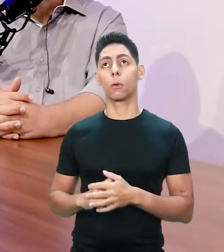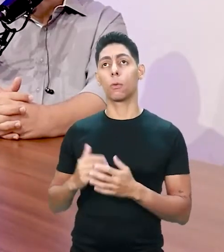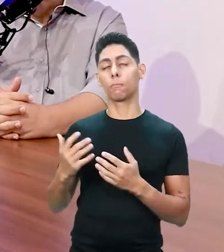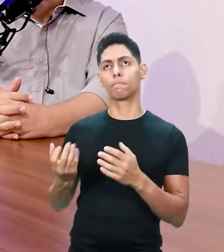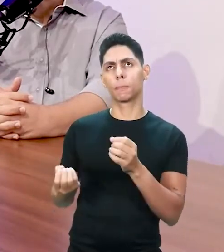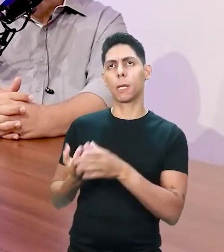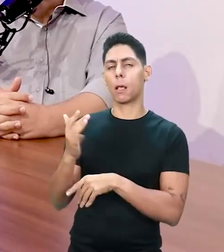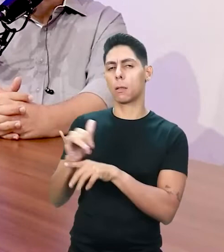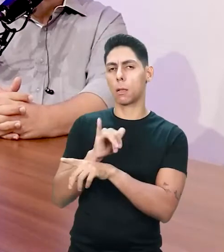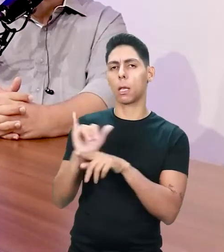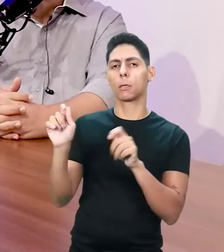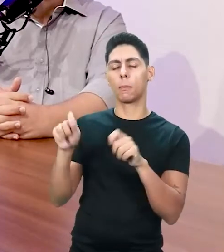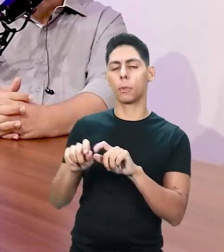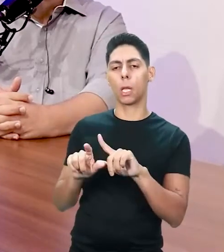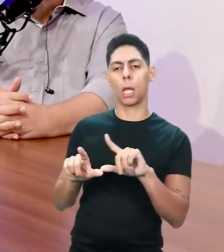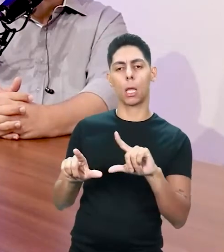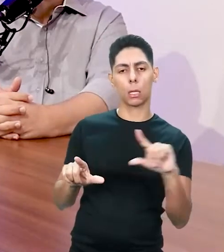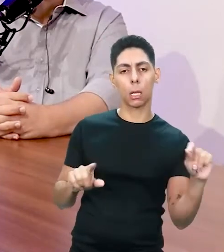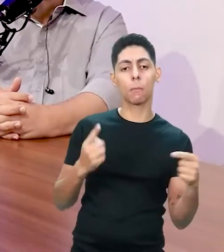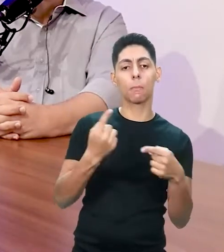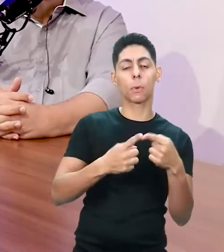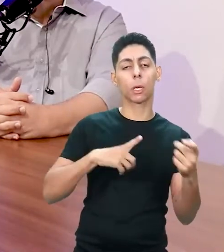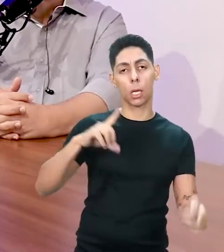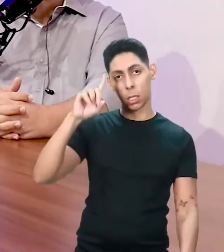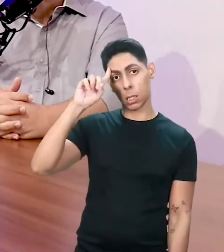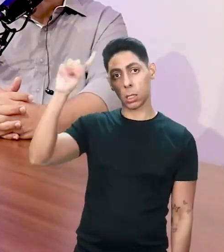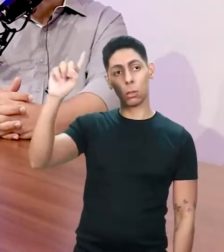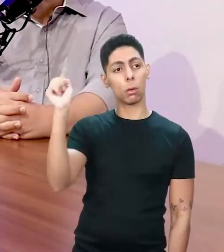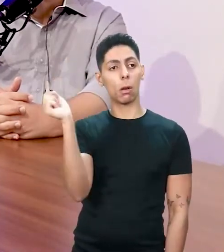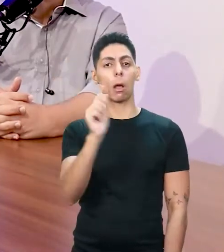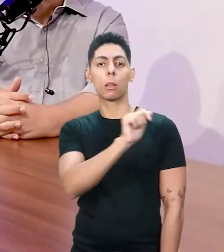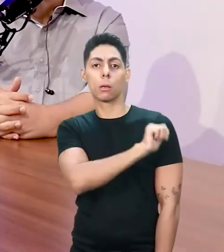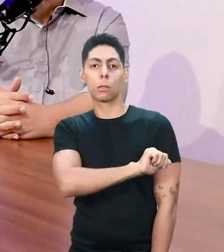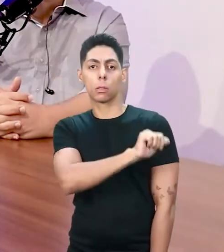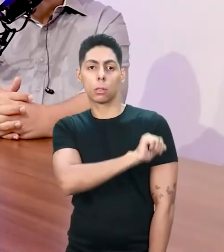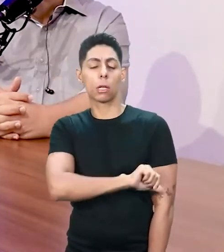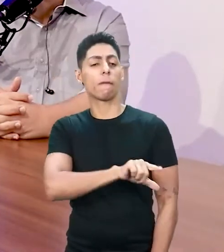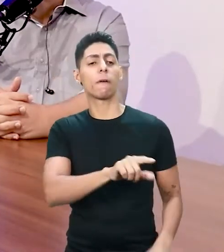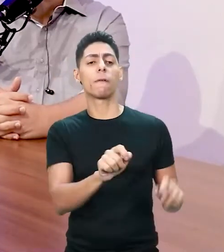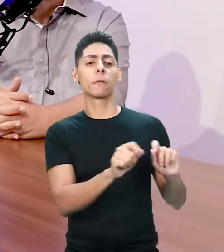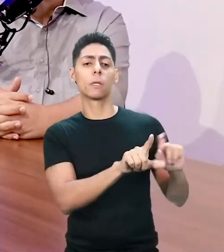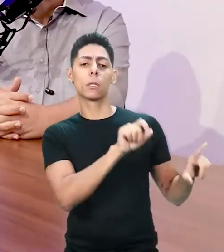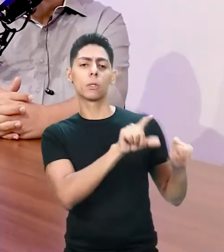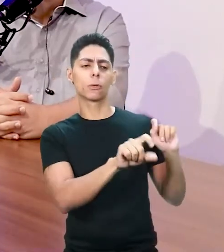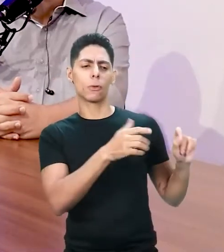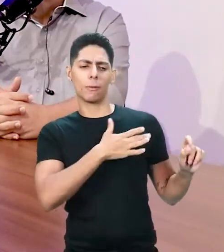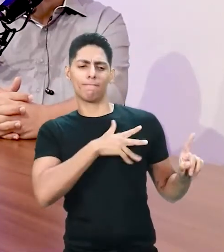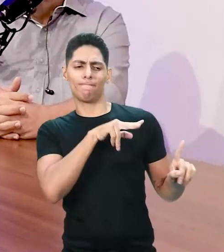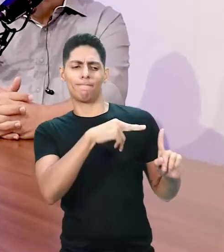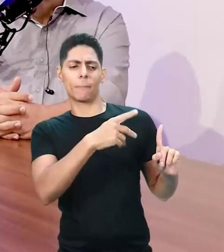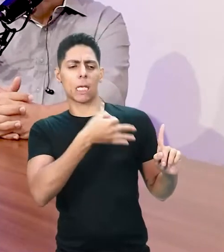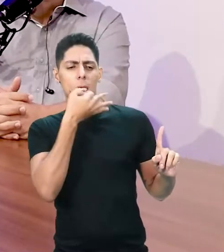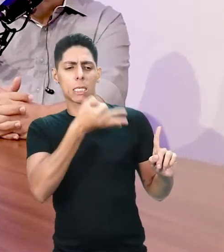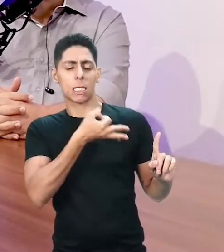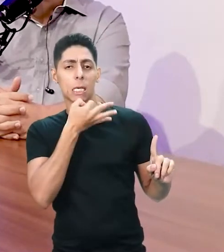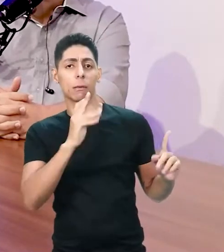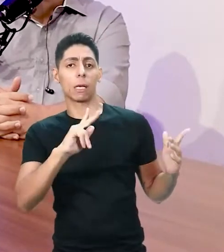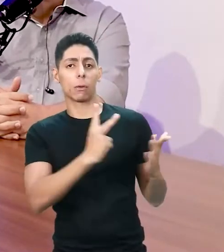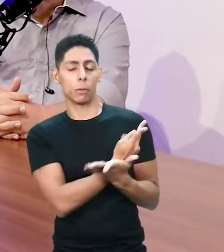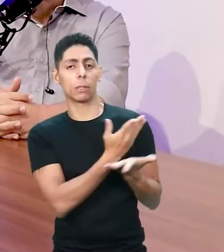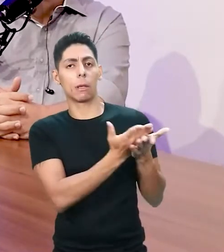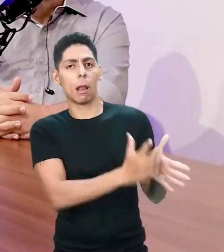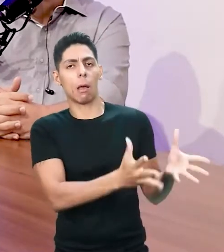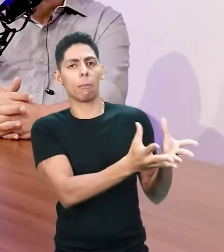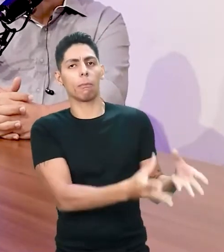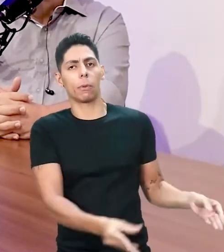porque a diretoria do Rio de Janeiro estava tomando decisões que, no meu ponto de vista, iam acabar resultando no fim da Rádio Globo de